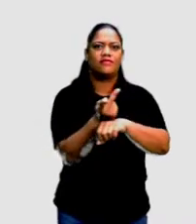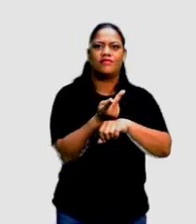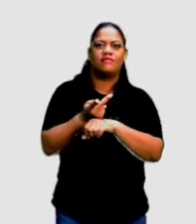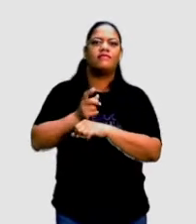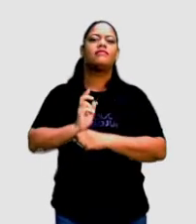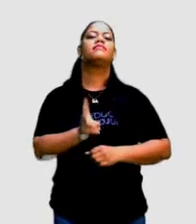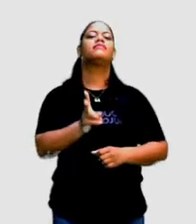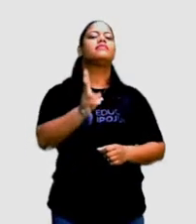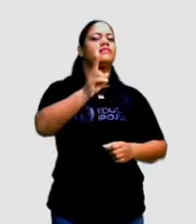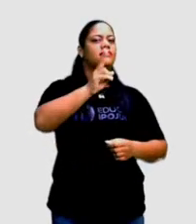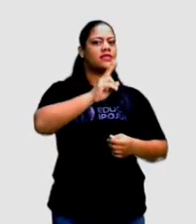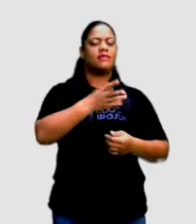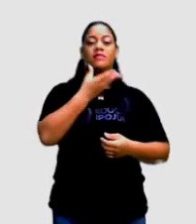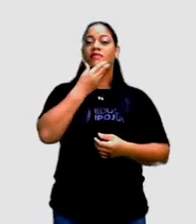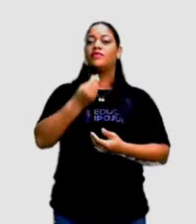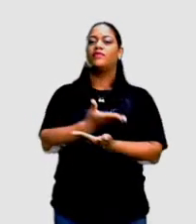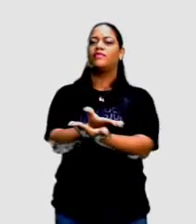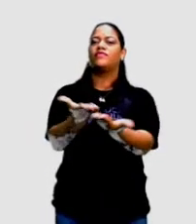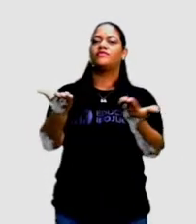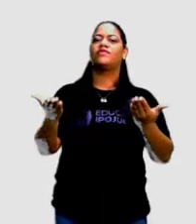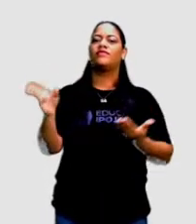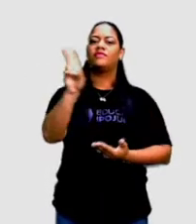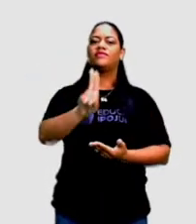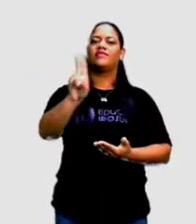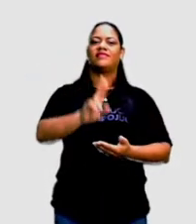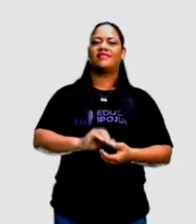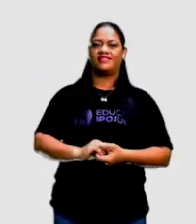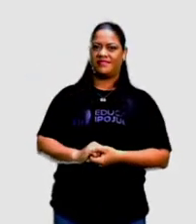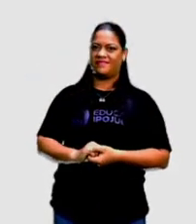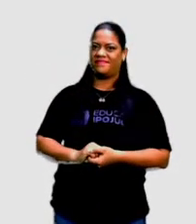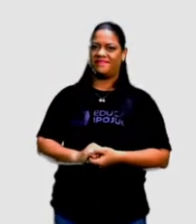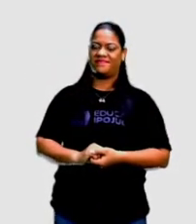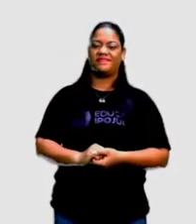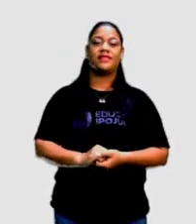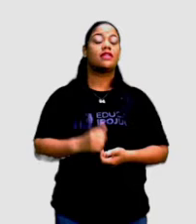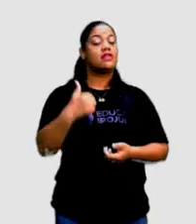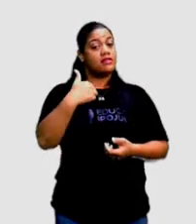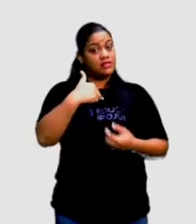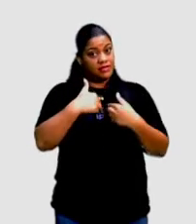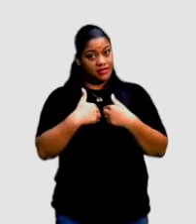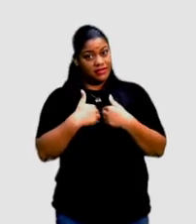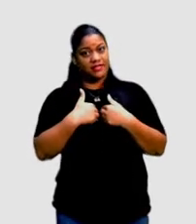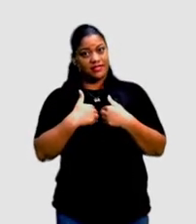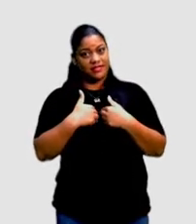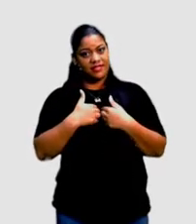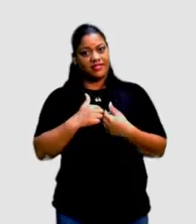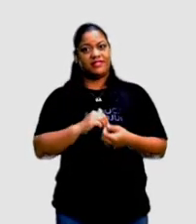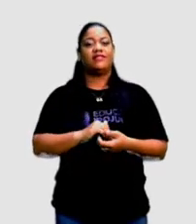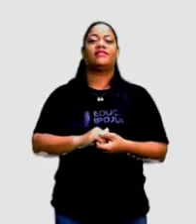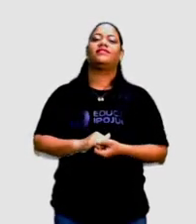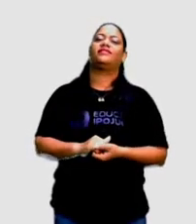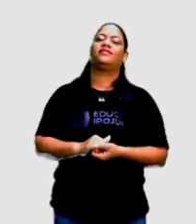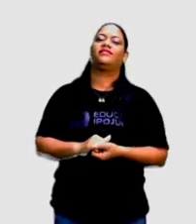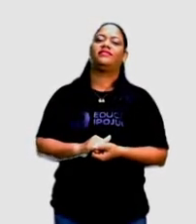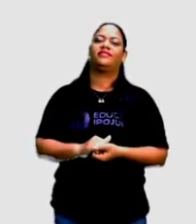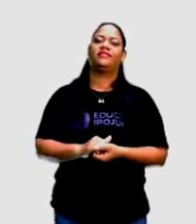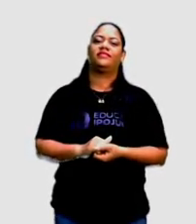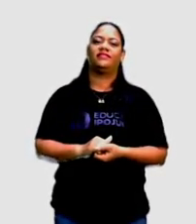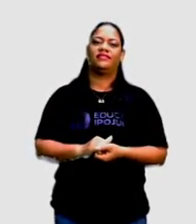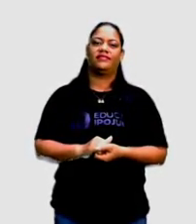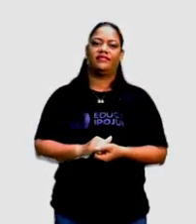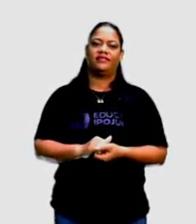aí? Meninos aí, como é que vocês pontuariam? Bem, se eu fosse, tá certo? Se eu